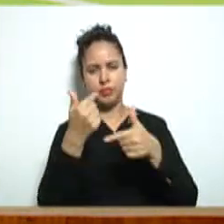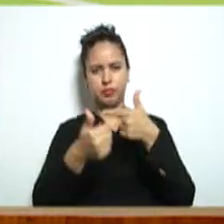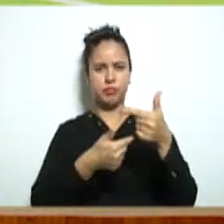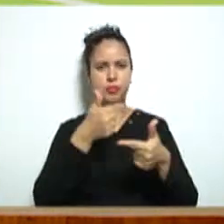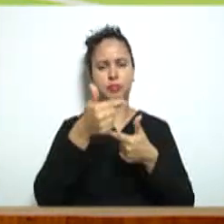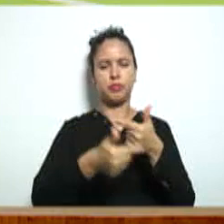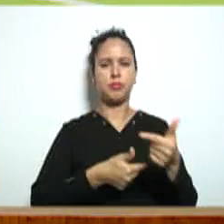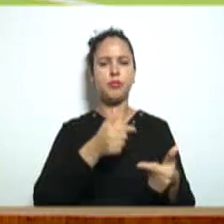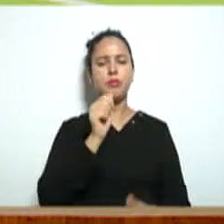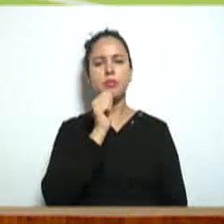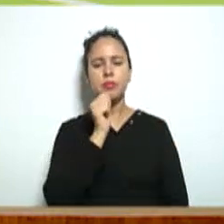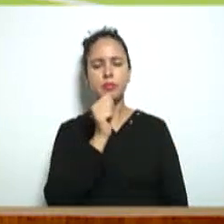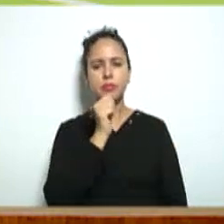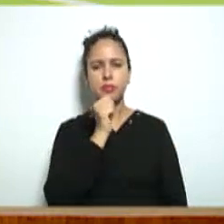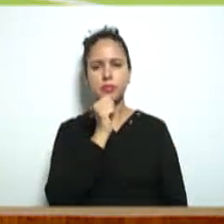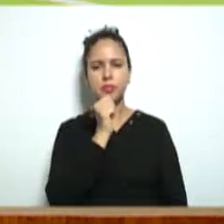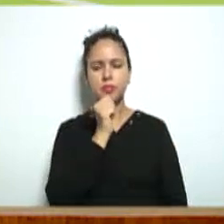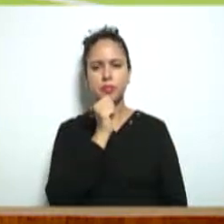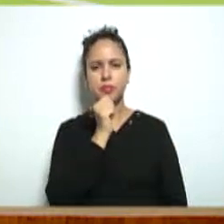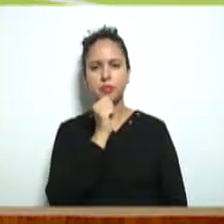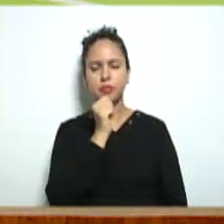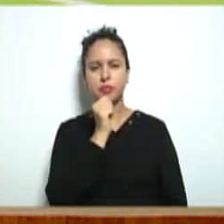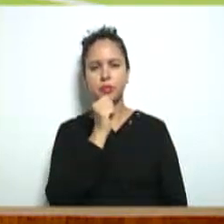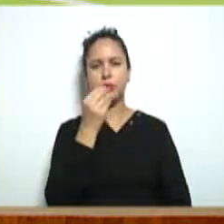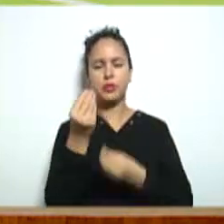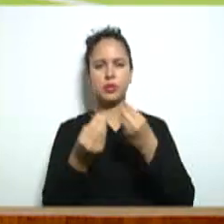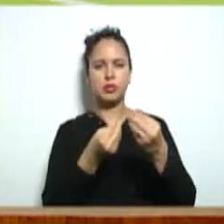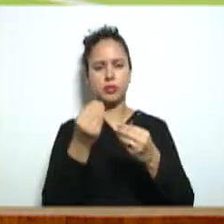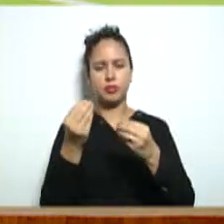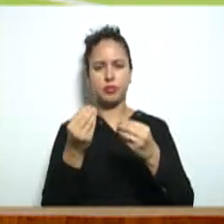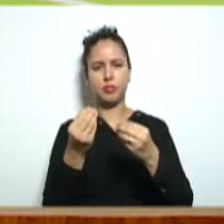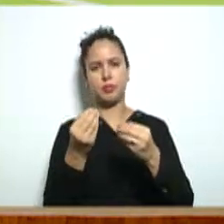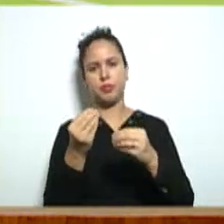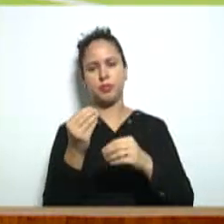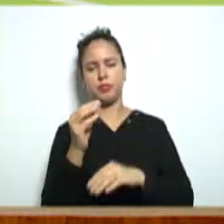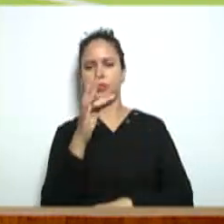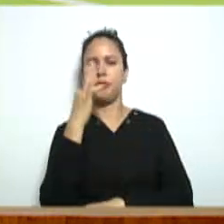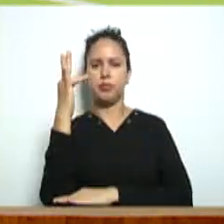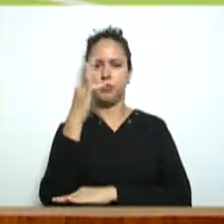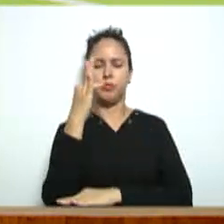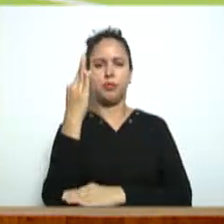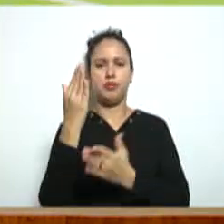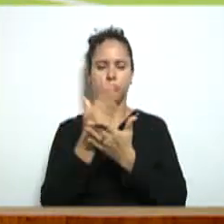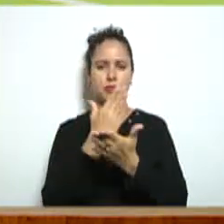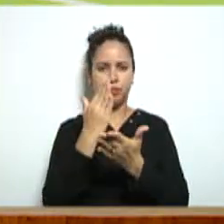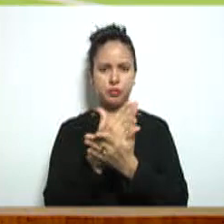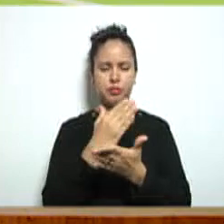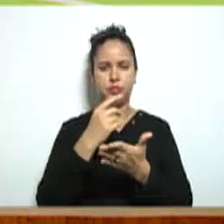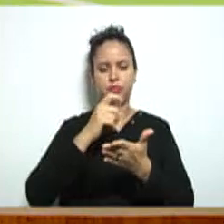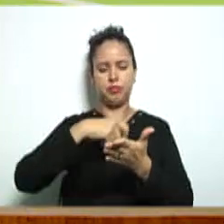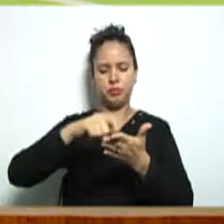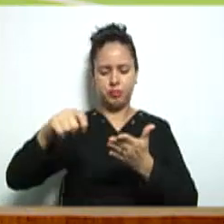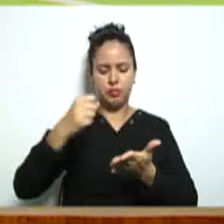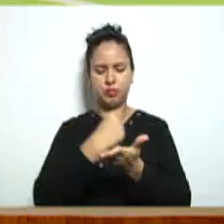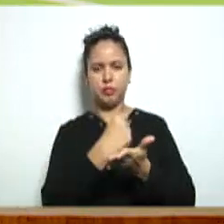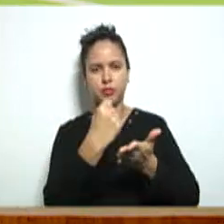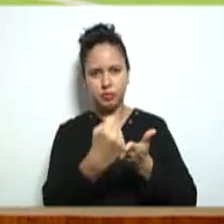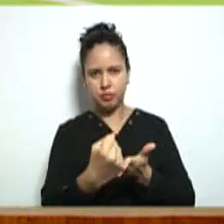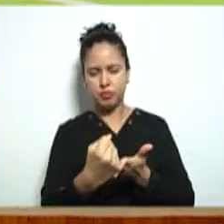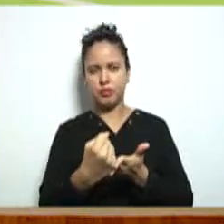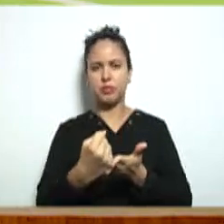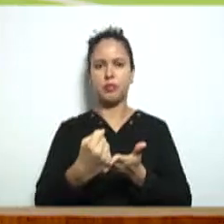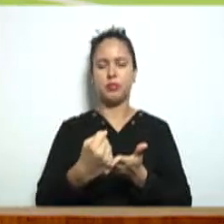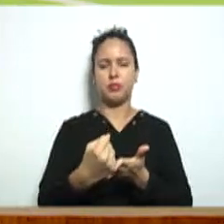são aqueles que nós temos como formal, aquele que tem a carteira assinada, aquele que tem um contrato